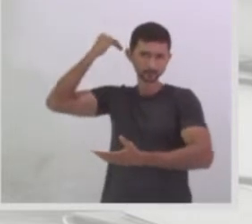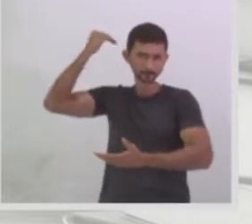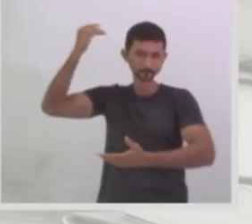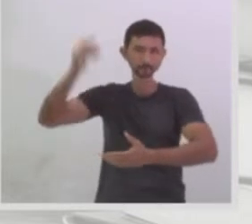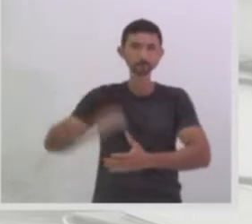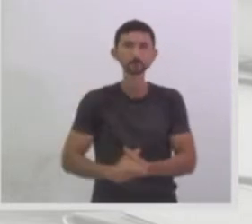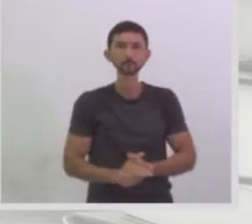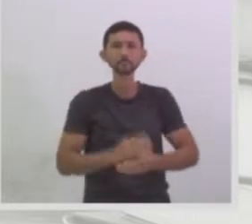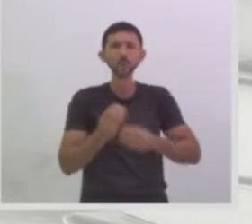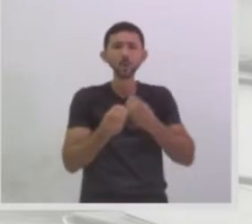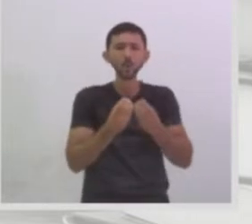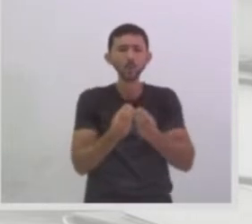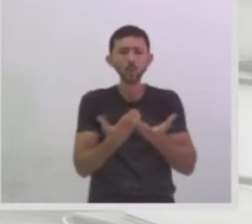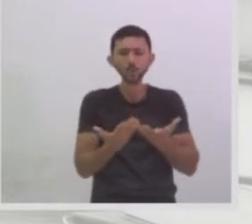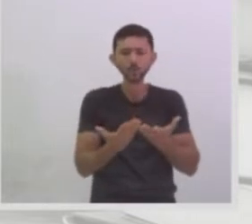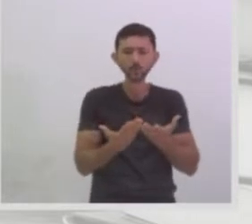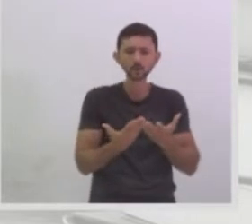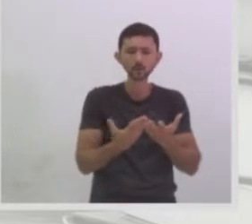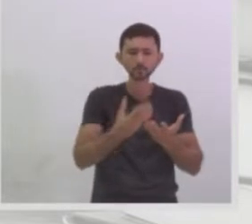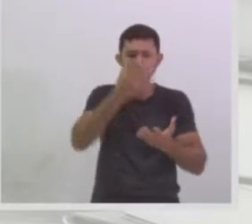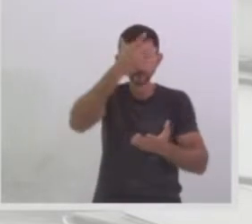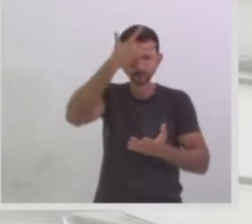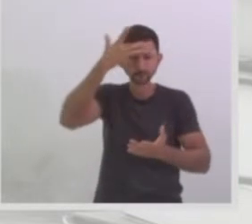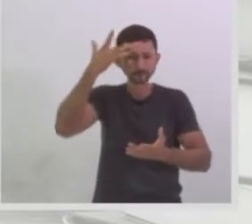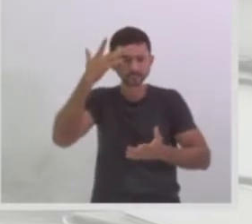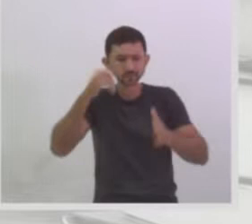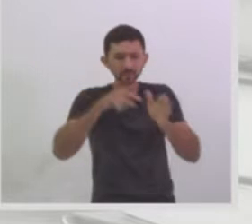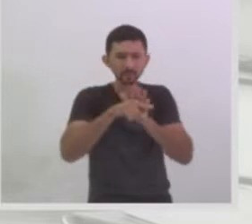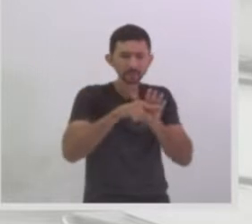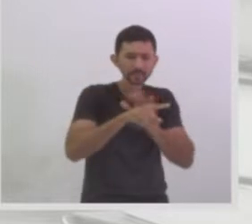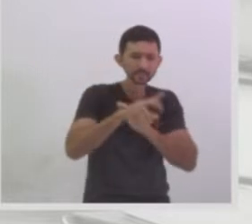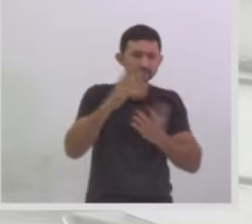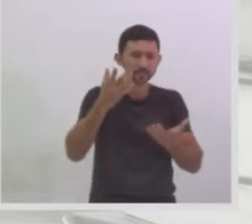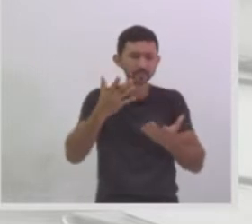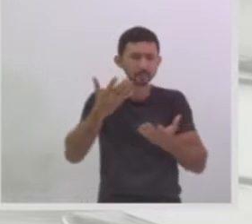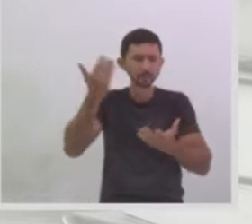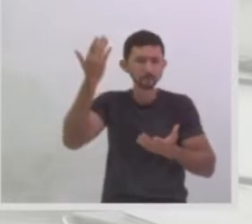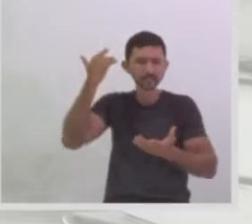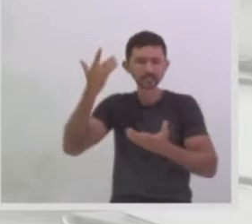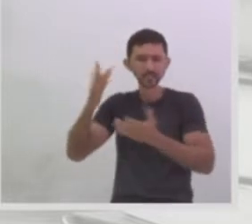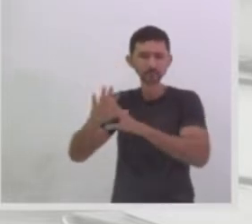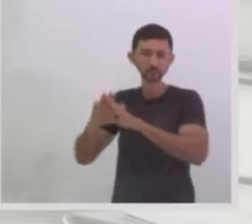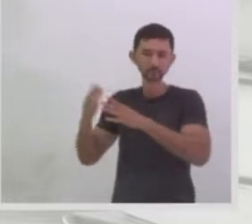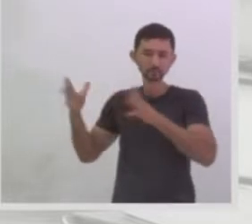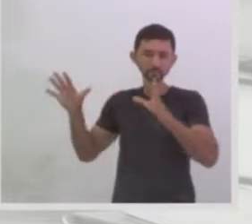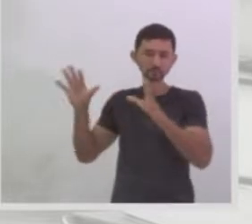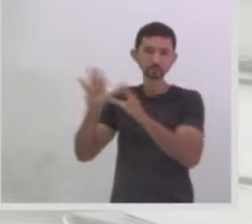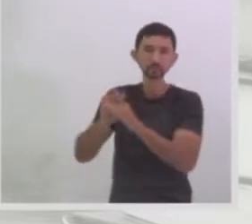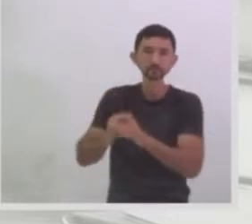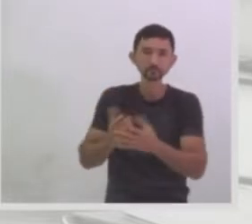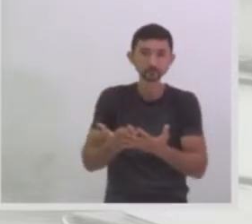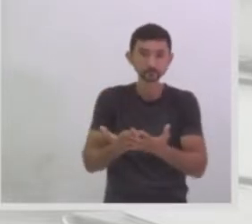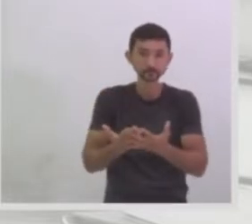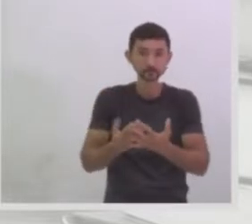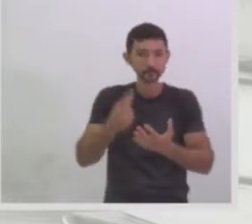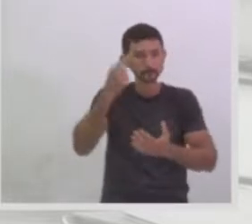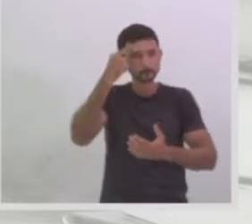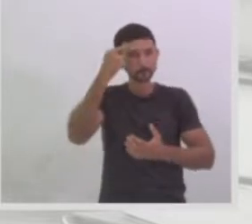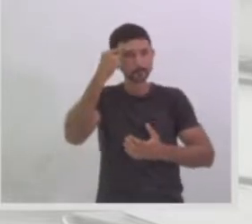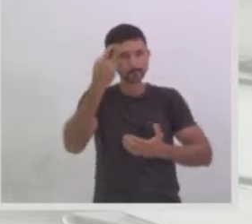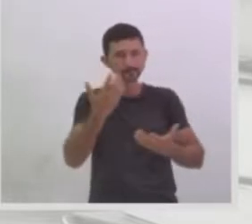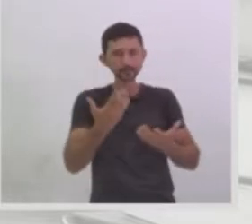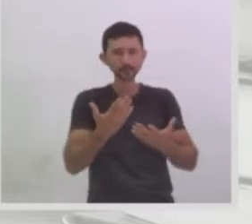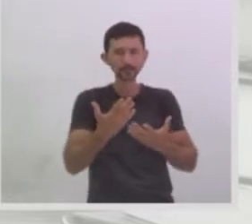Como é possível para o historiador investigar um passado que não existe mais? Se você refletir sobre isso,